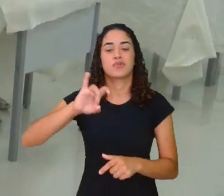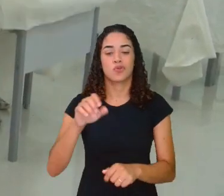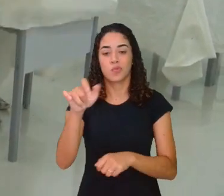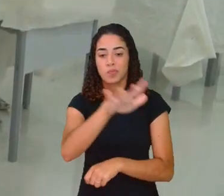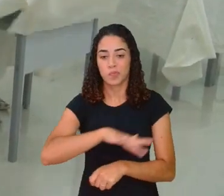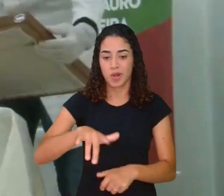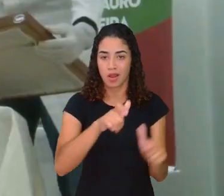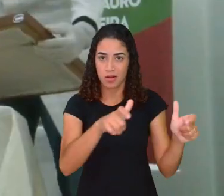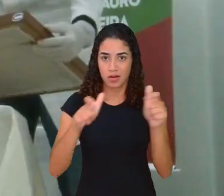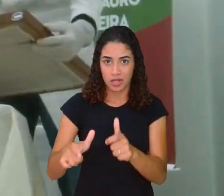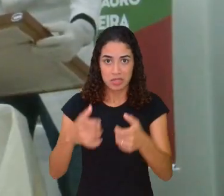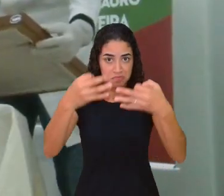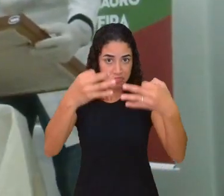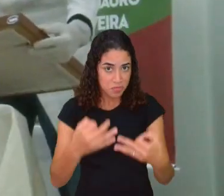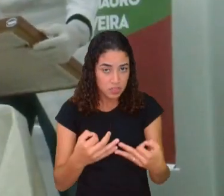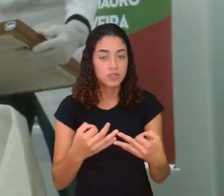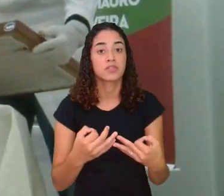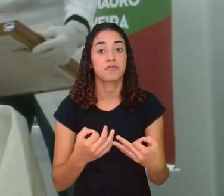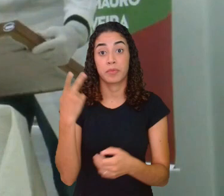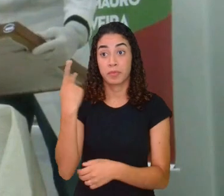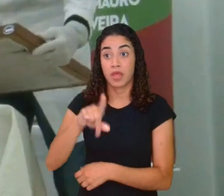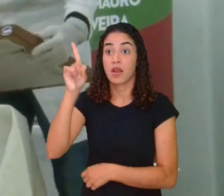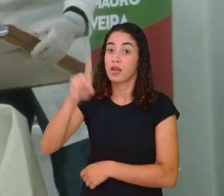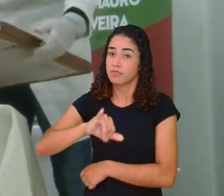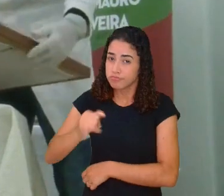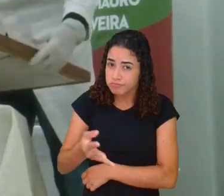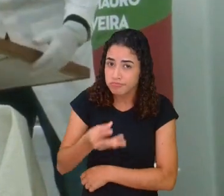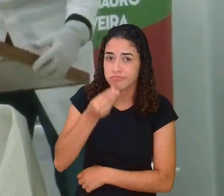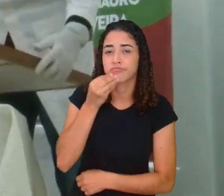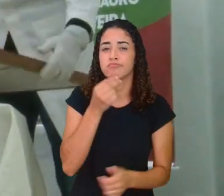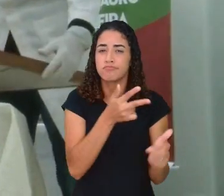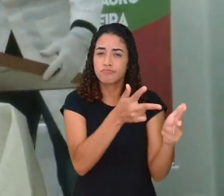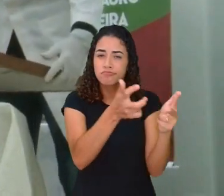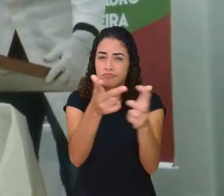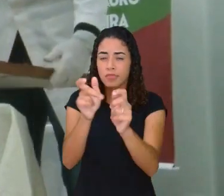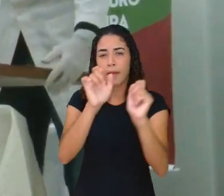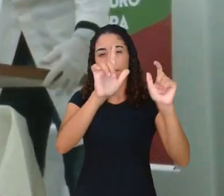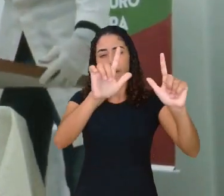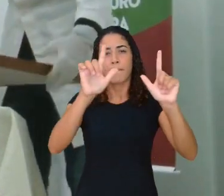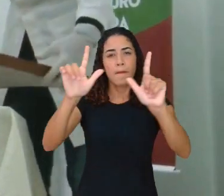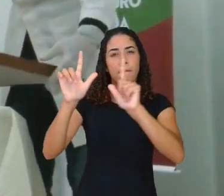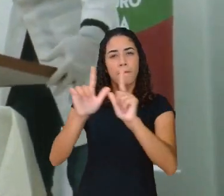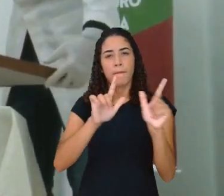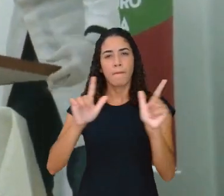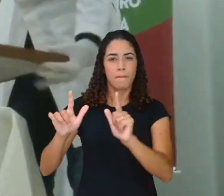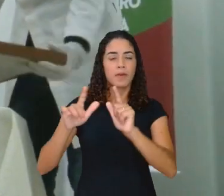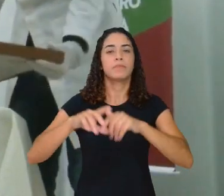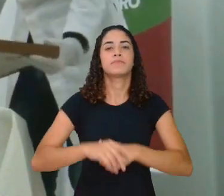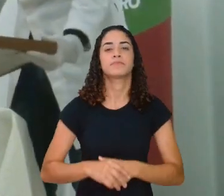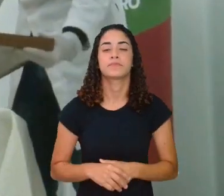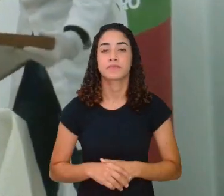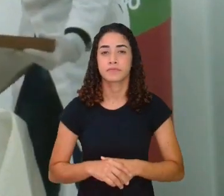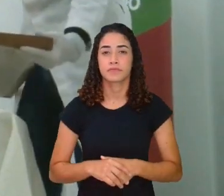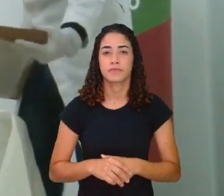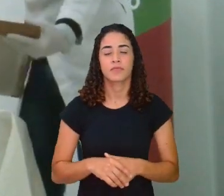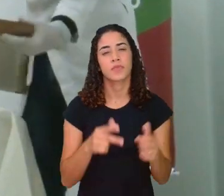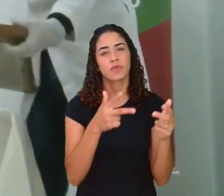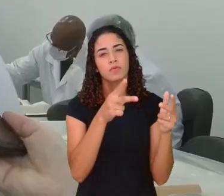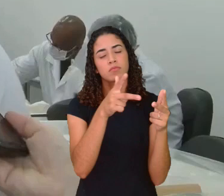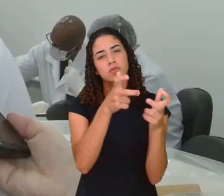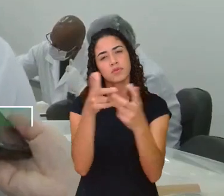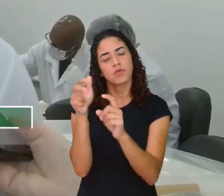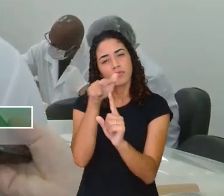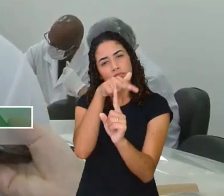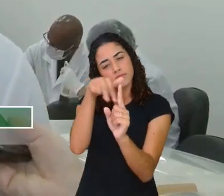para a preservação. Para ele, é a oportunidade de observar as peças do Tribunal de Contas com um olhar mais